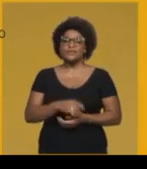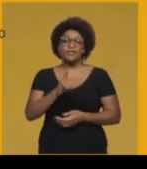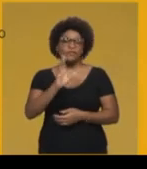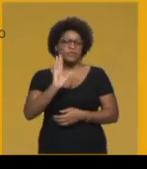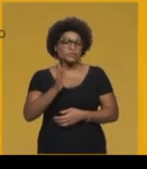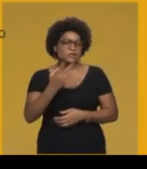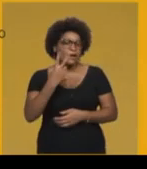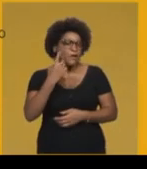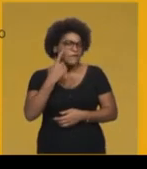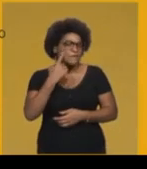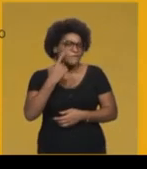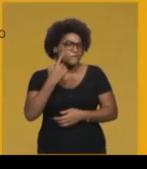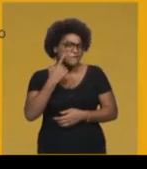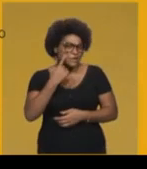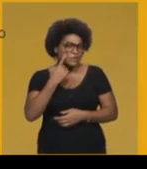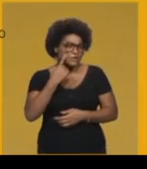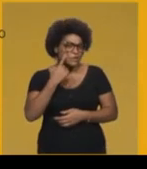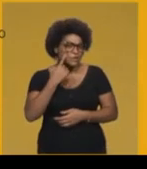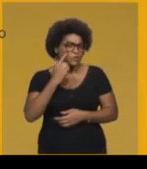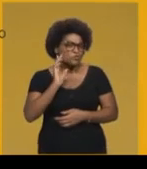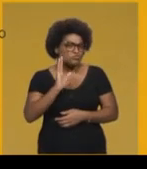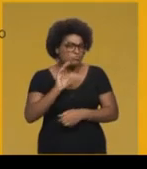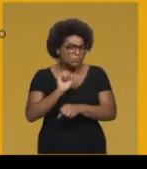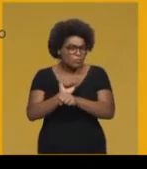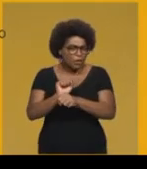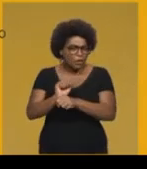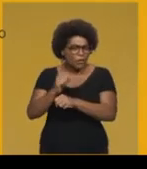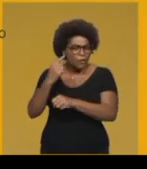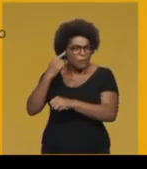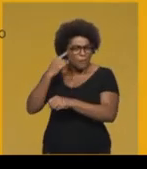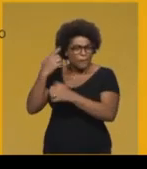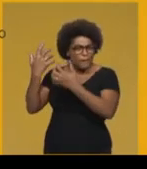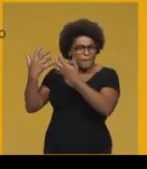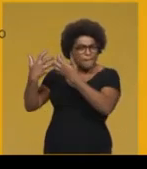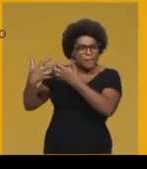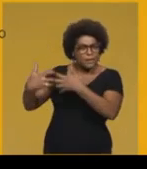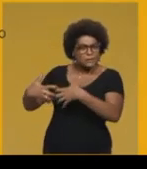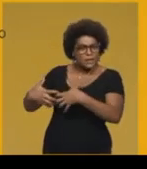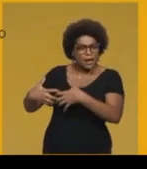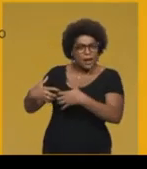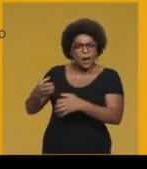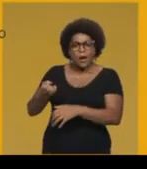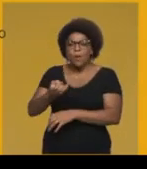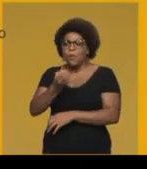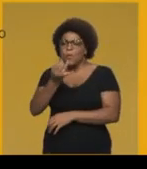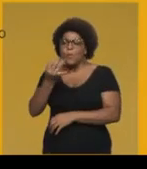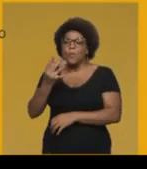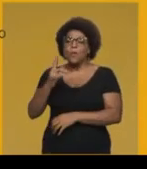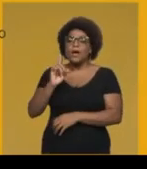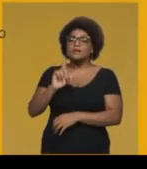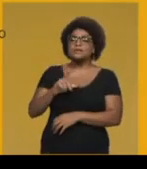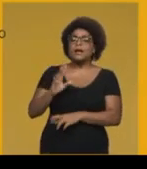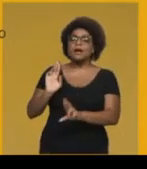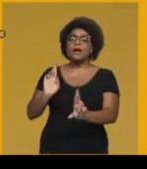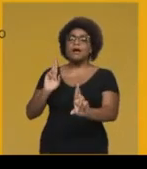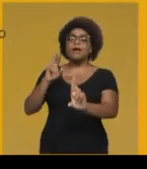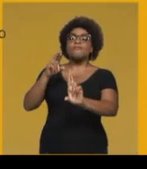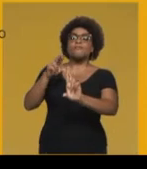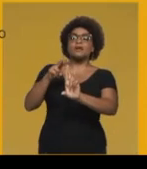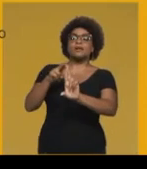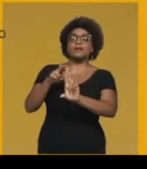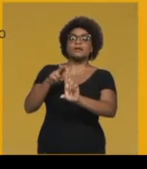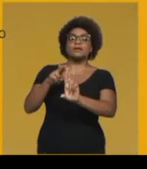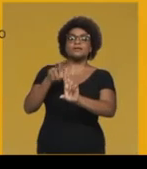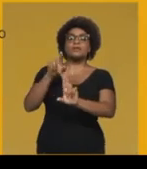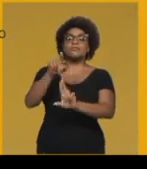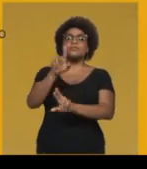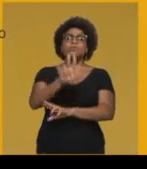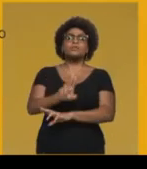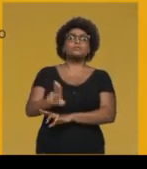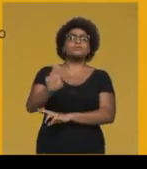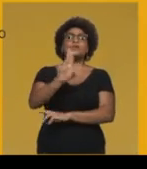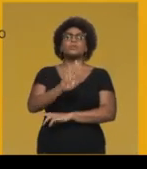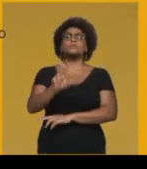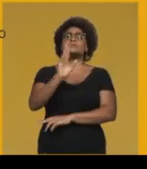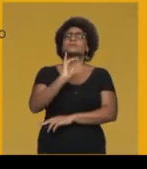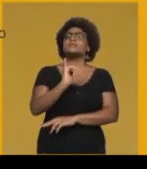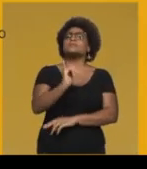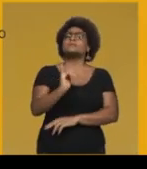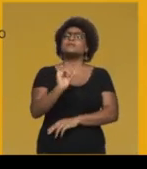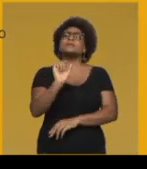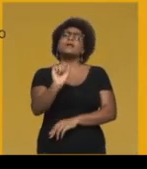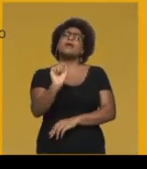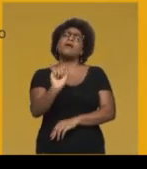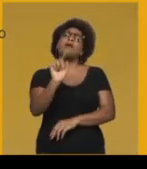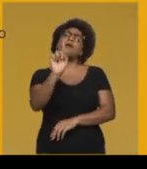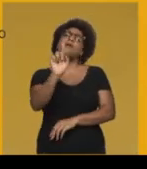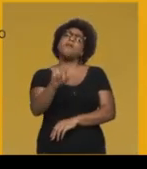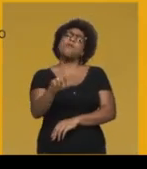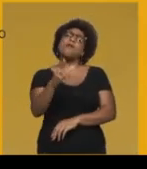para pensar em quais são os referenciais que você utiliza para dizer quem você é para as pessoas ao seu